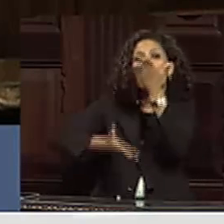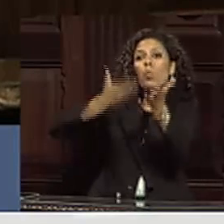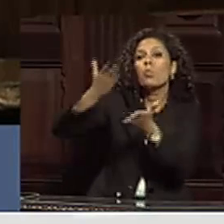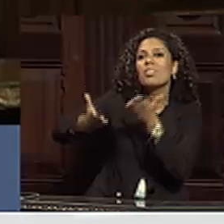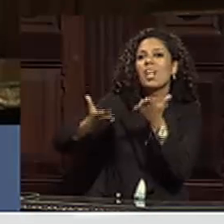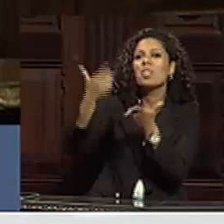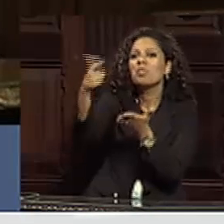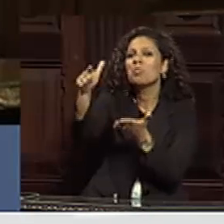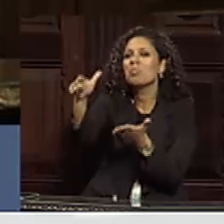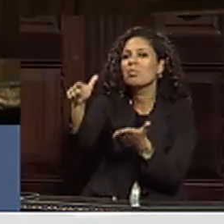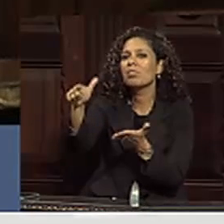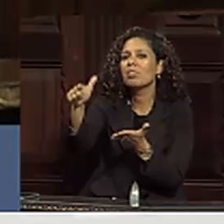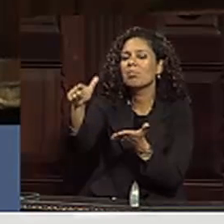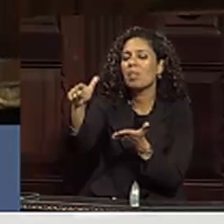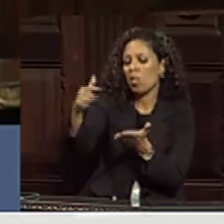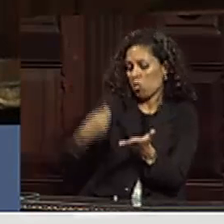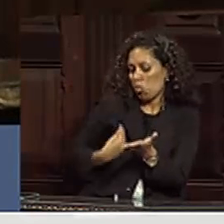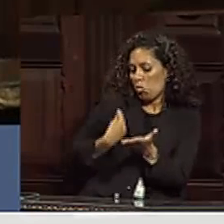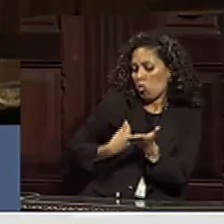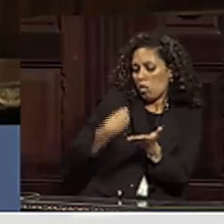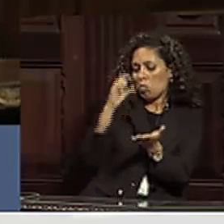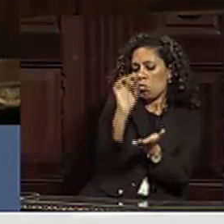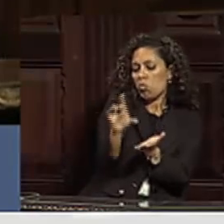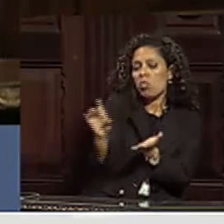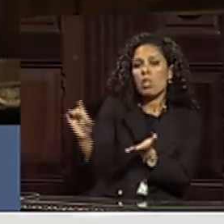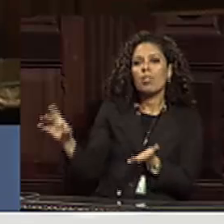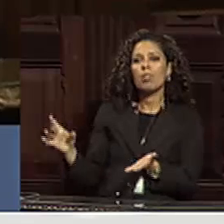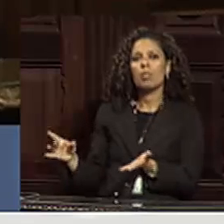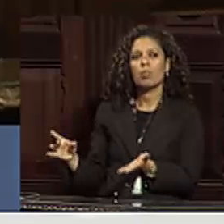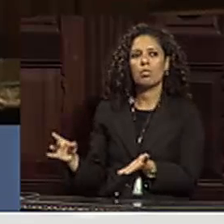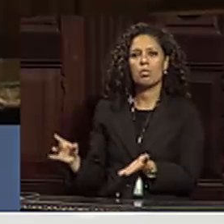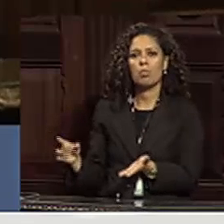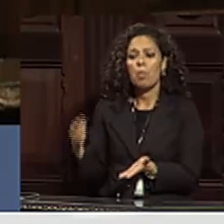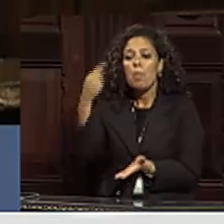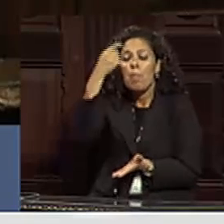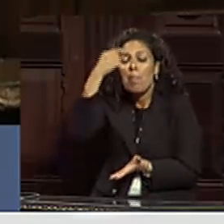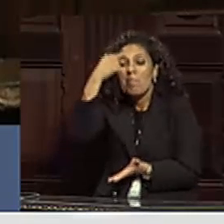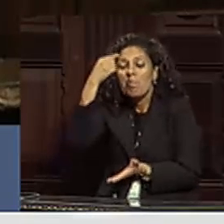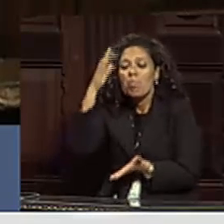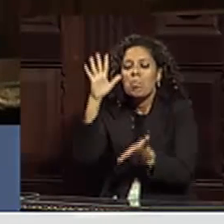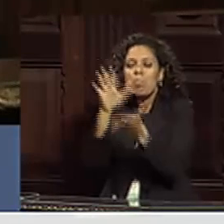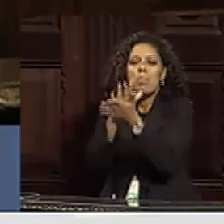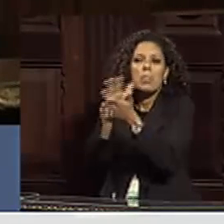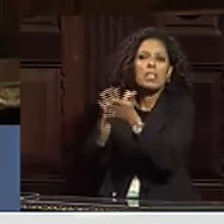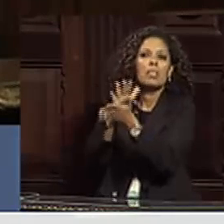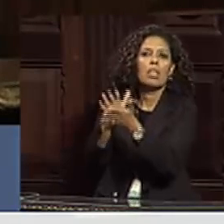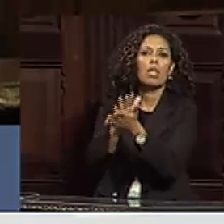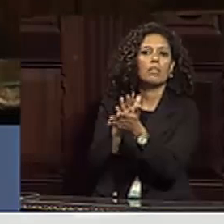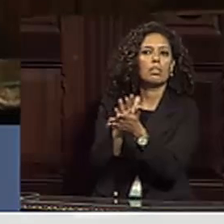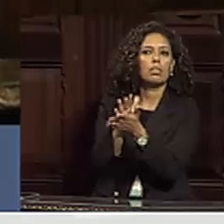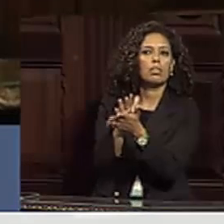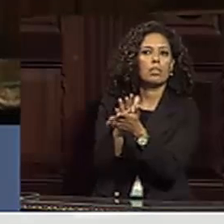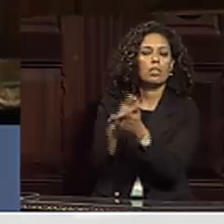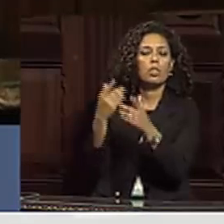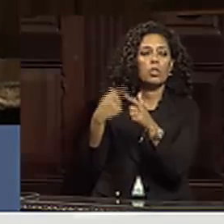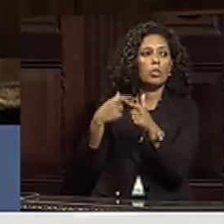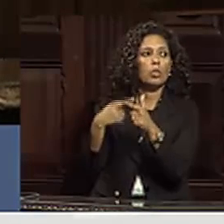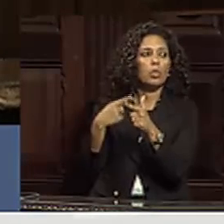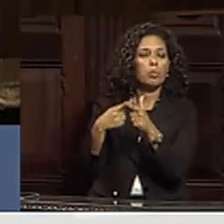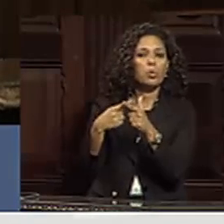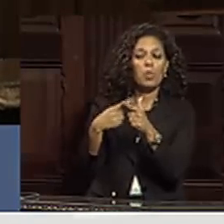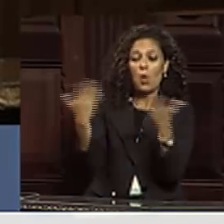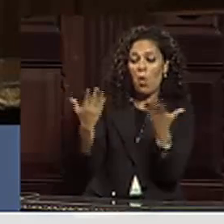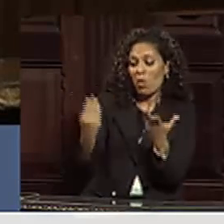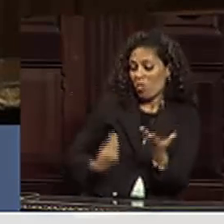com a própria vida, não pensa nem em patrimônio, porque está em jogo a